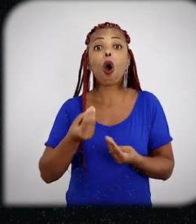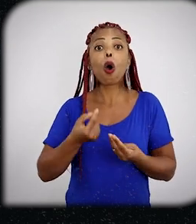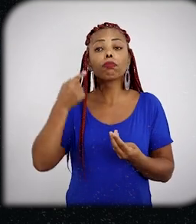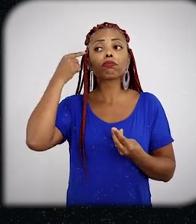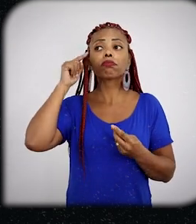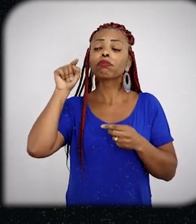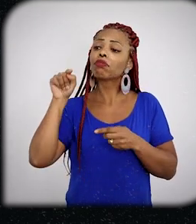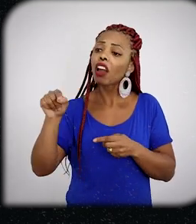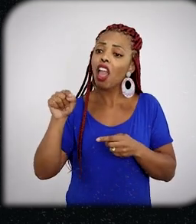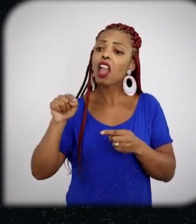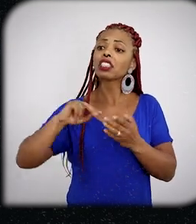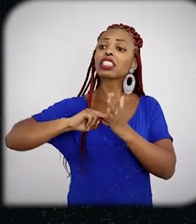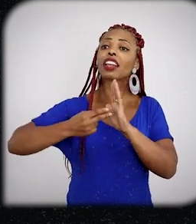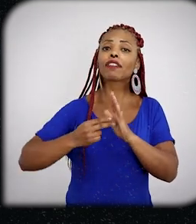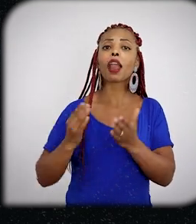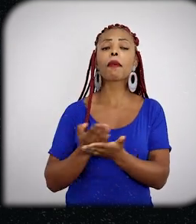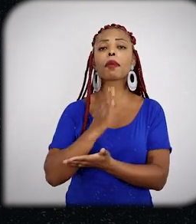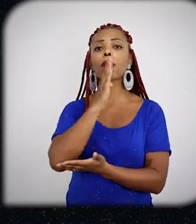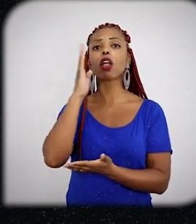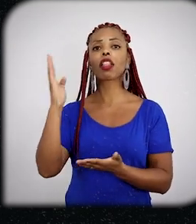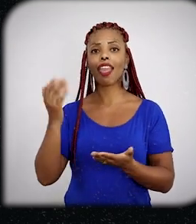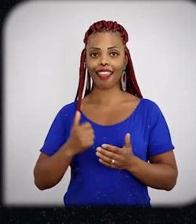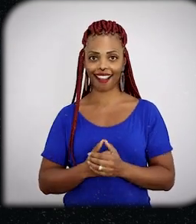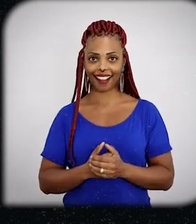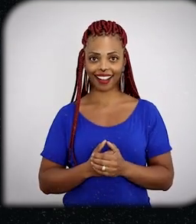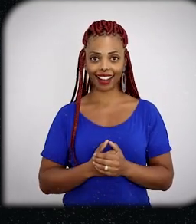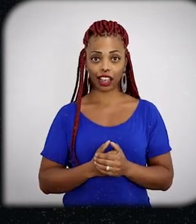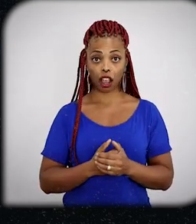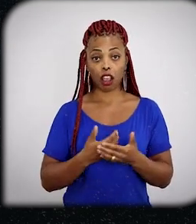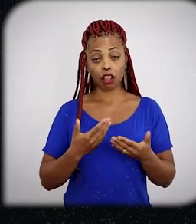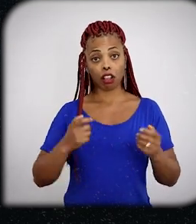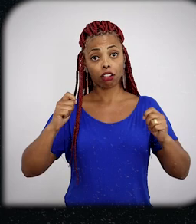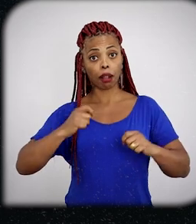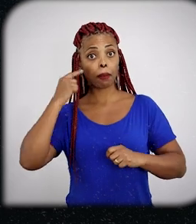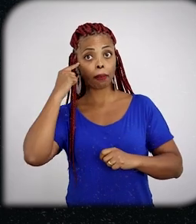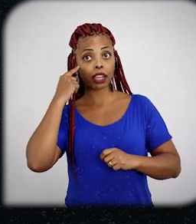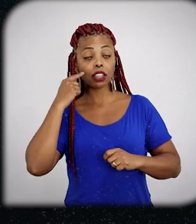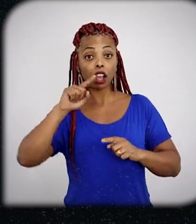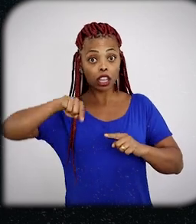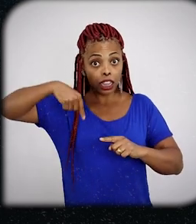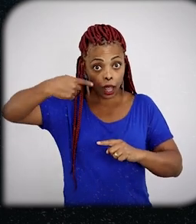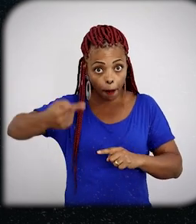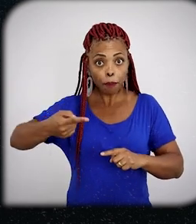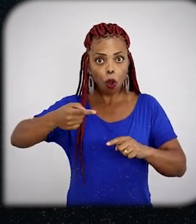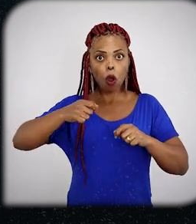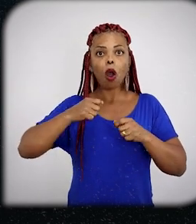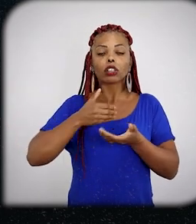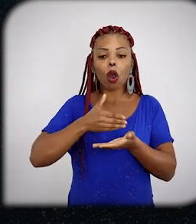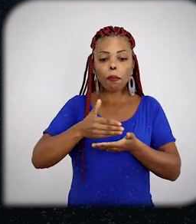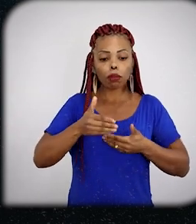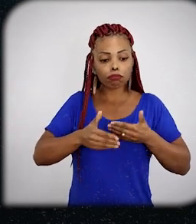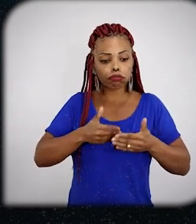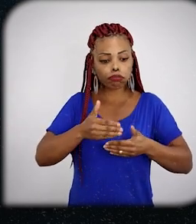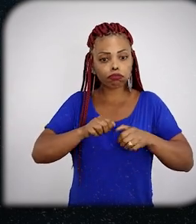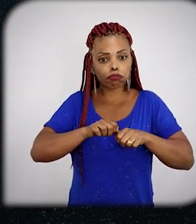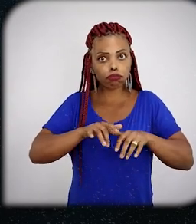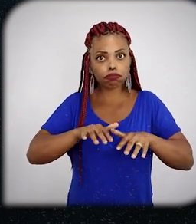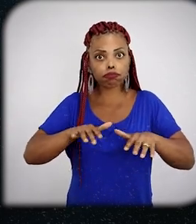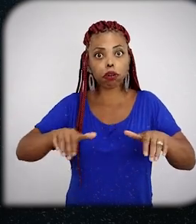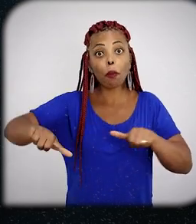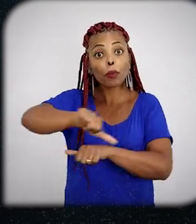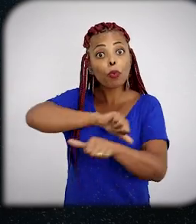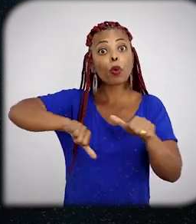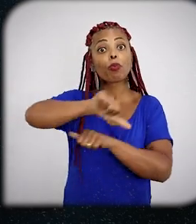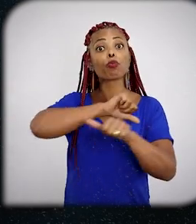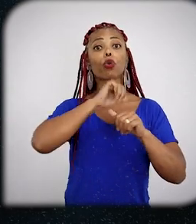pensa esse lugar da biblioteca de um outro lugar, pensando como é que essas coisas vão reverberando em mudanças mais